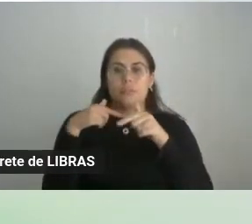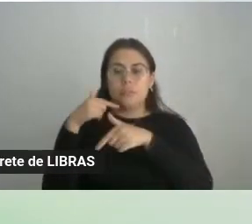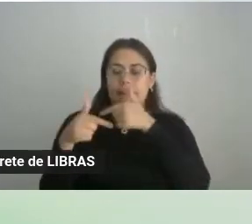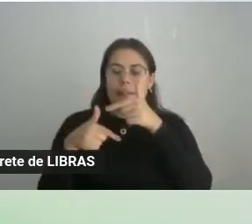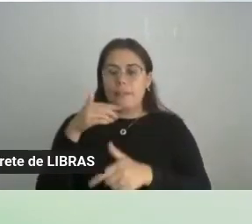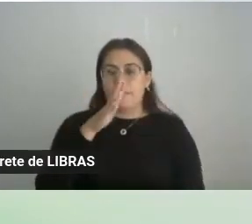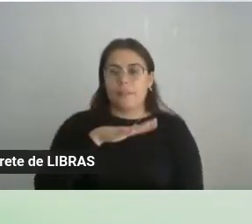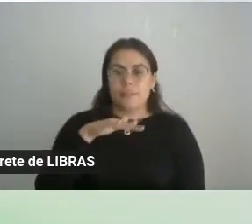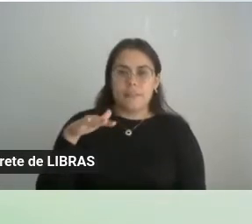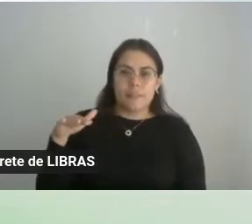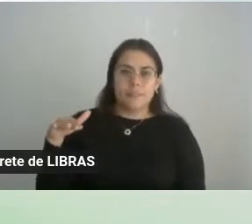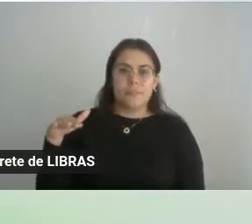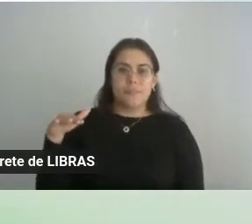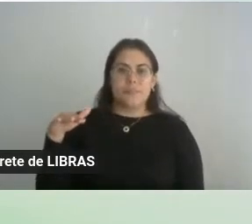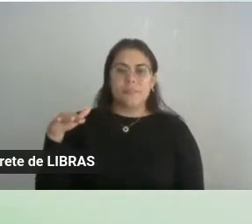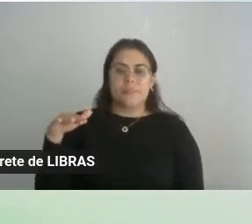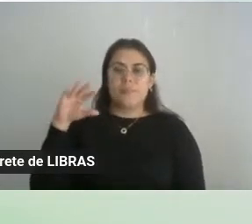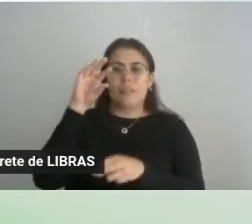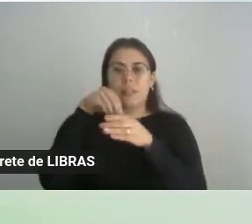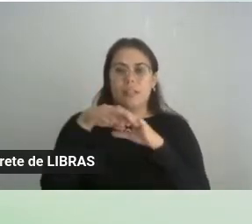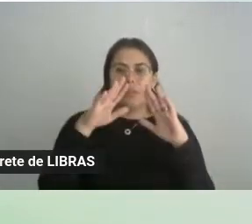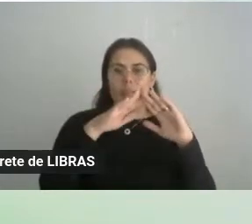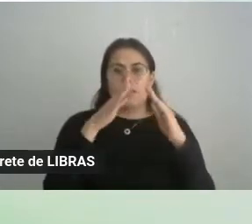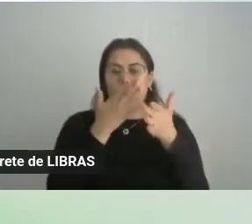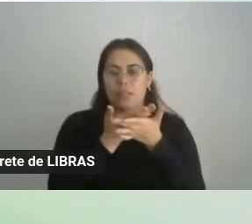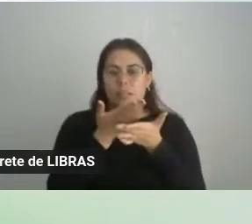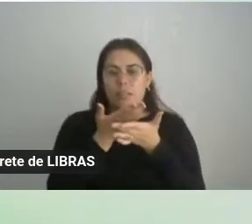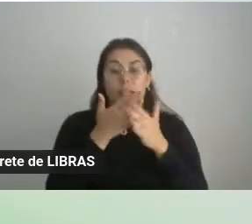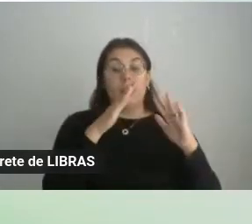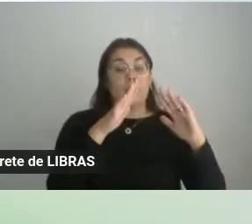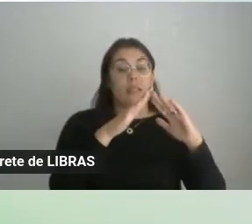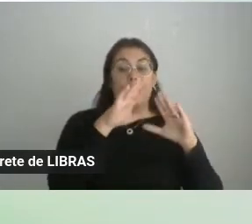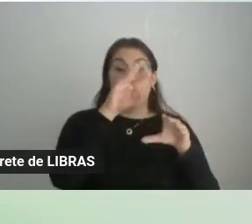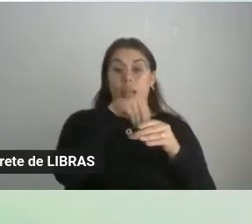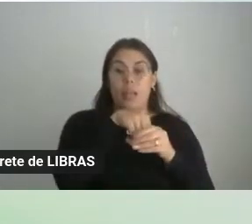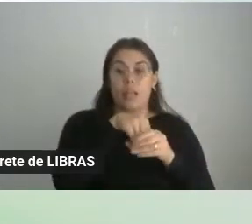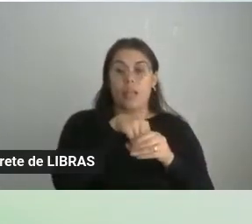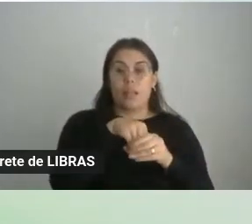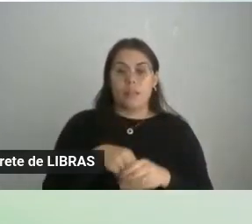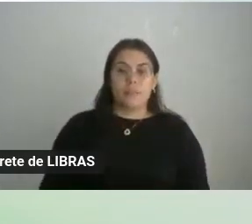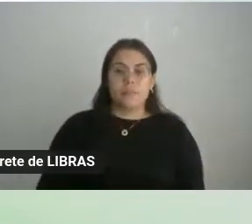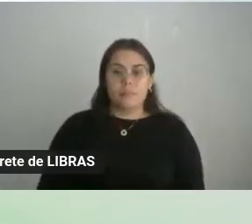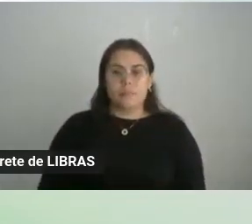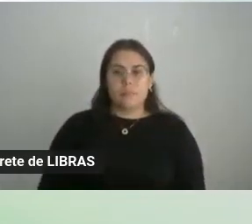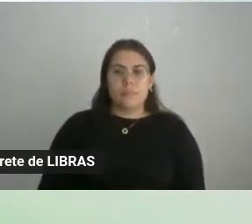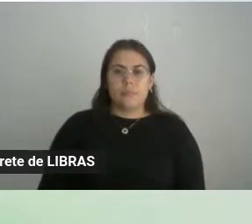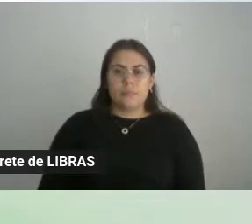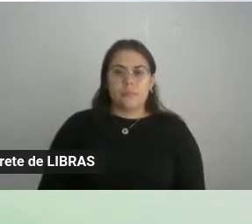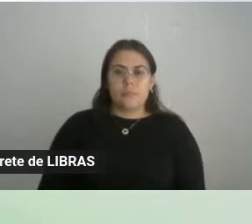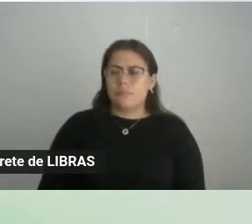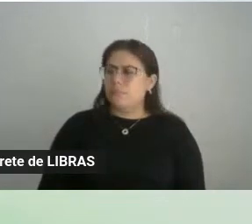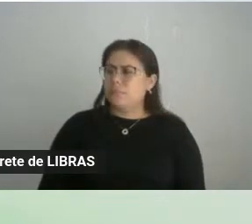crianças e em suas residências, né? O Grupo Guardião da Penha tem esse papel.